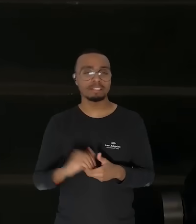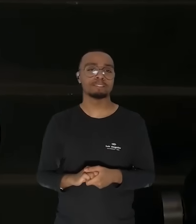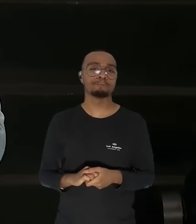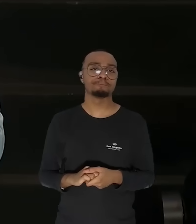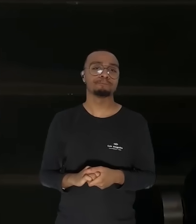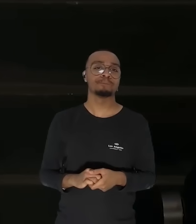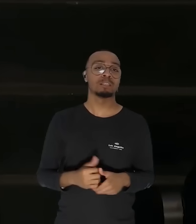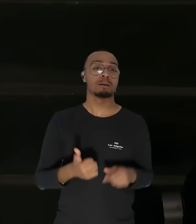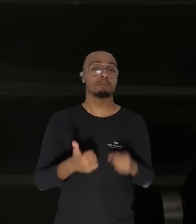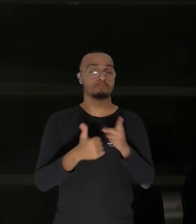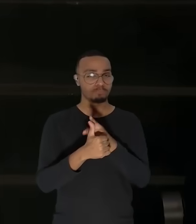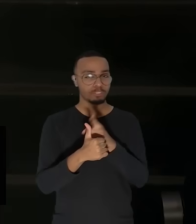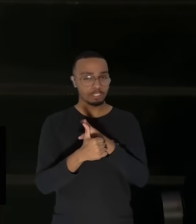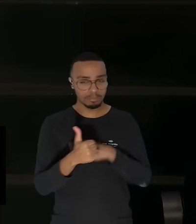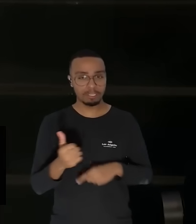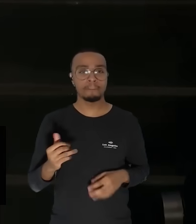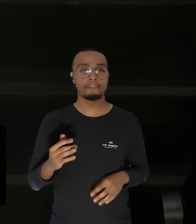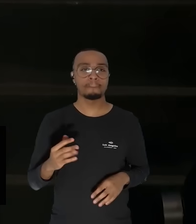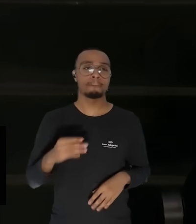28, 20.